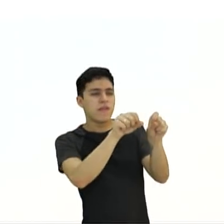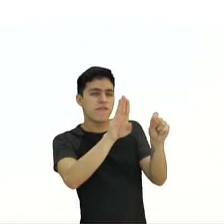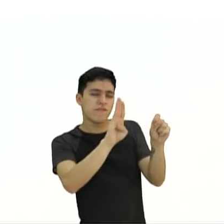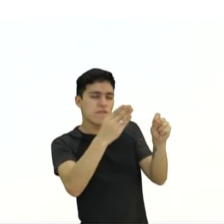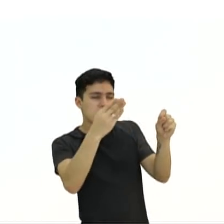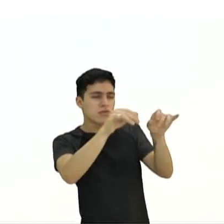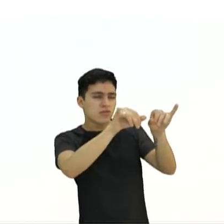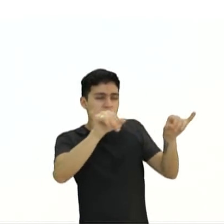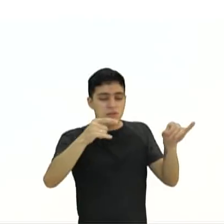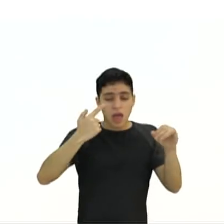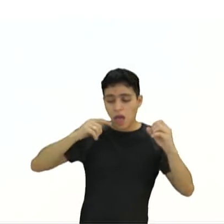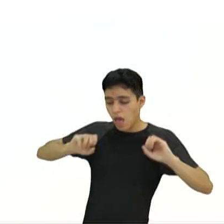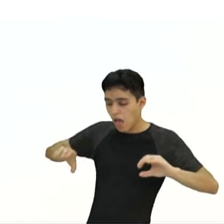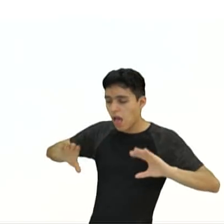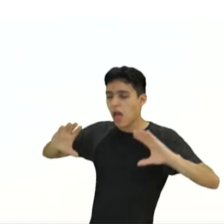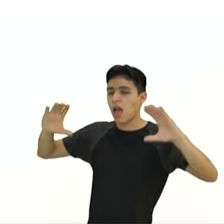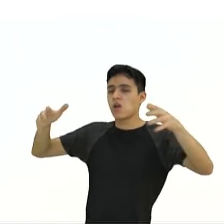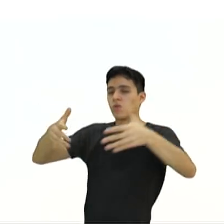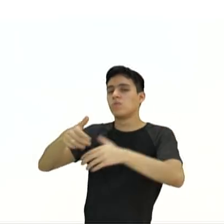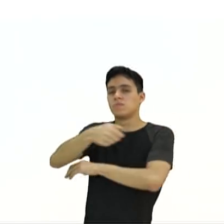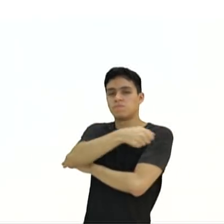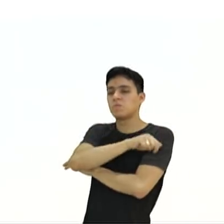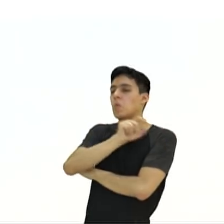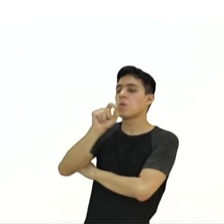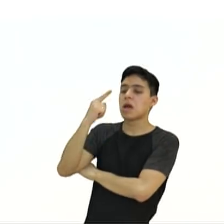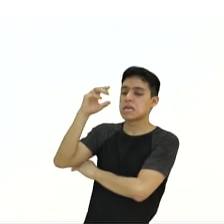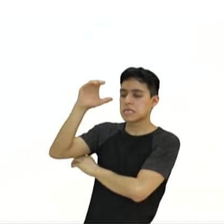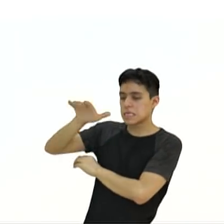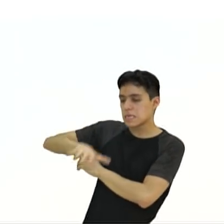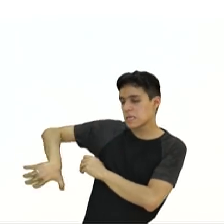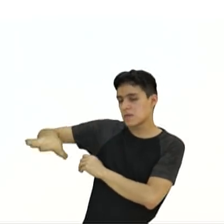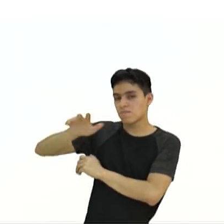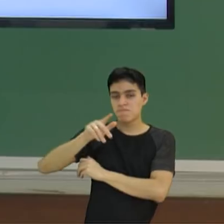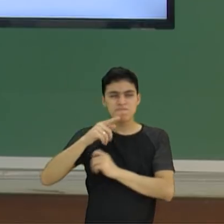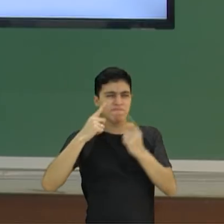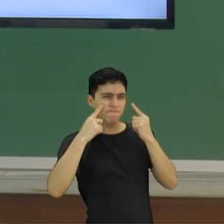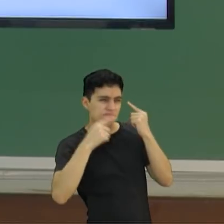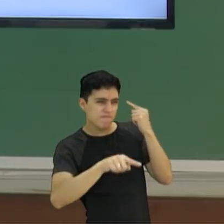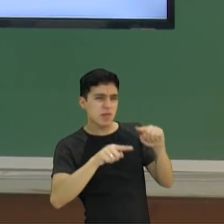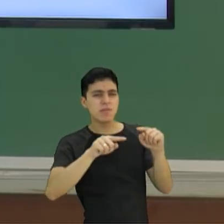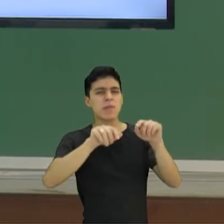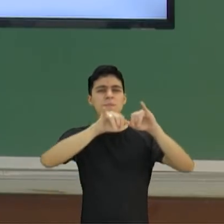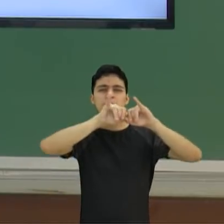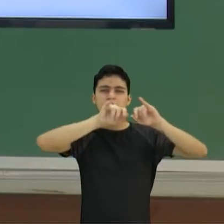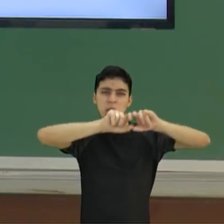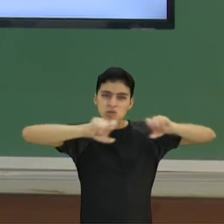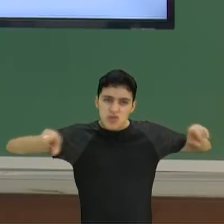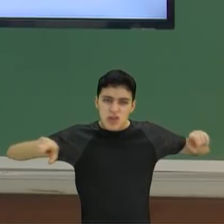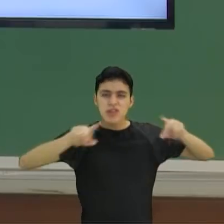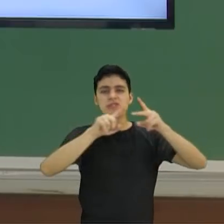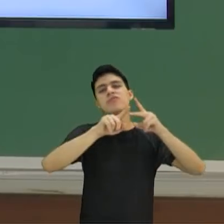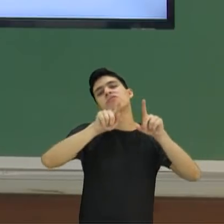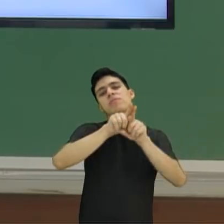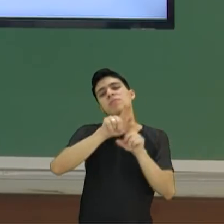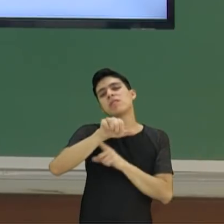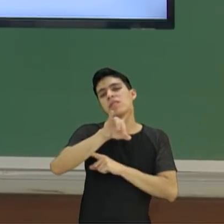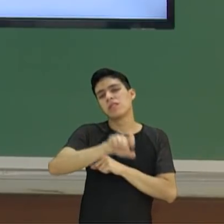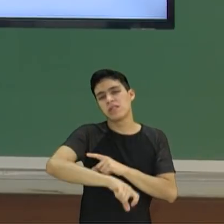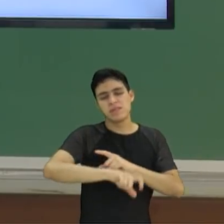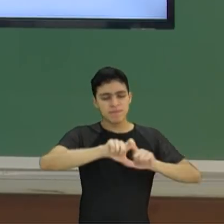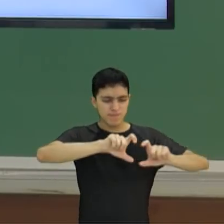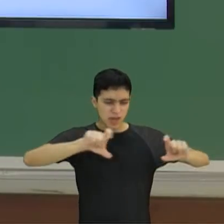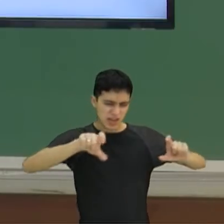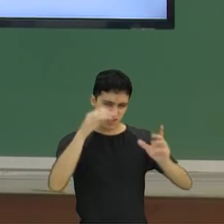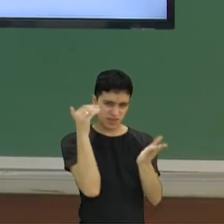ensinar ciência aos estudantes. Reconhecemos a manchete e o lead, isso mesmo, o título e o parágrafo